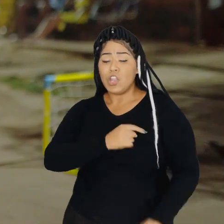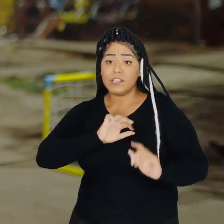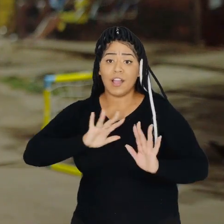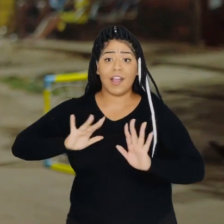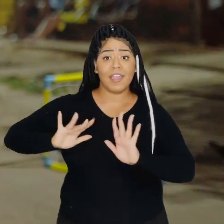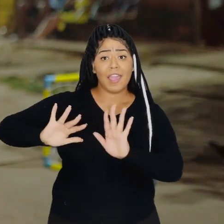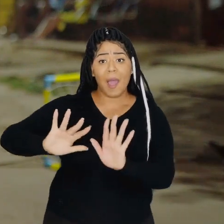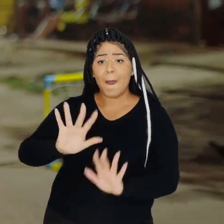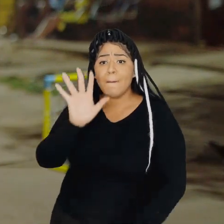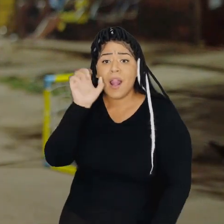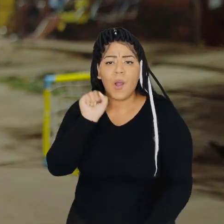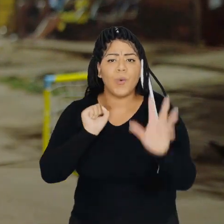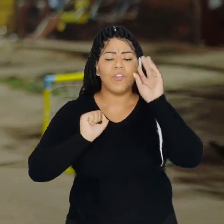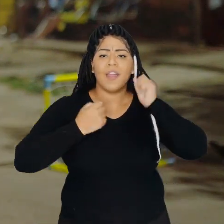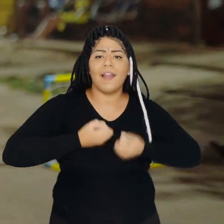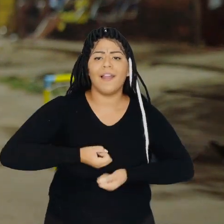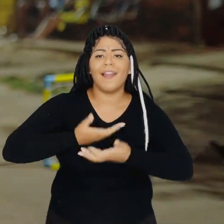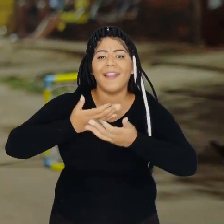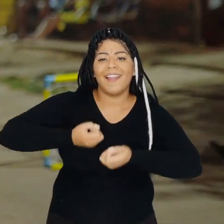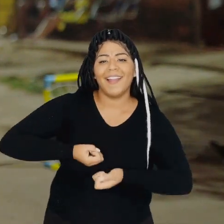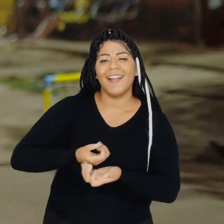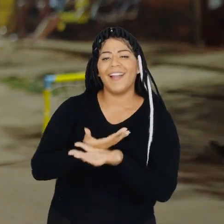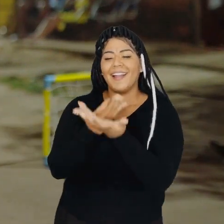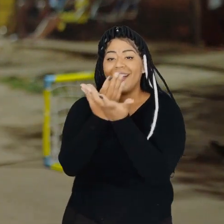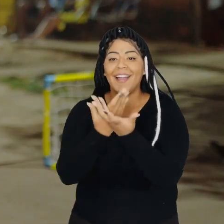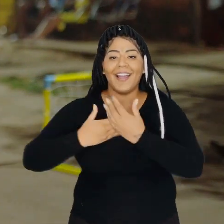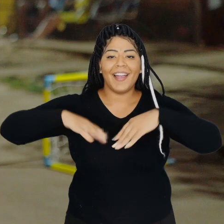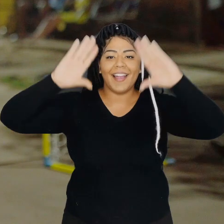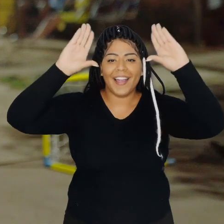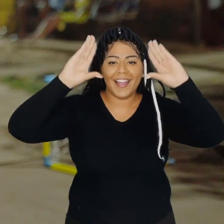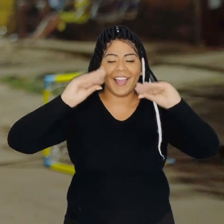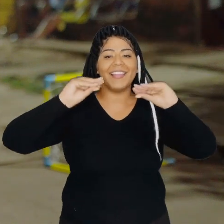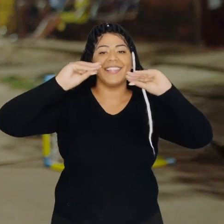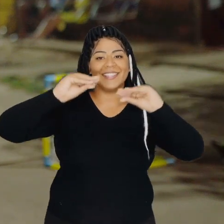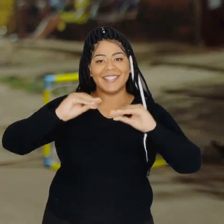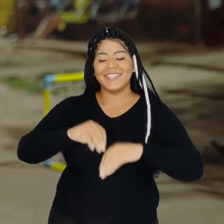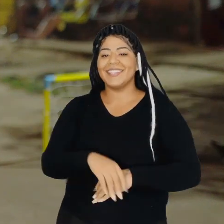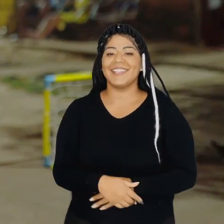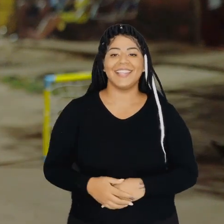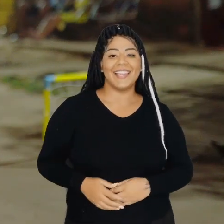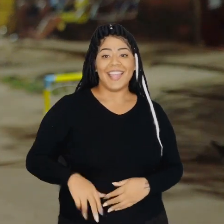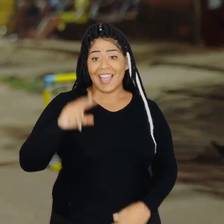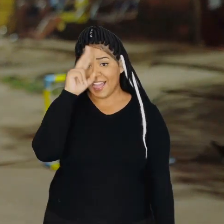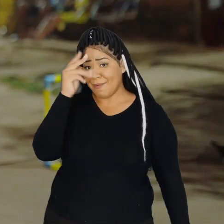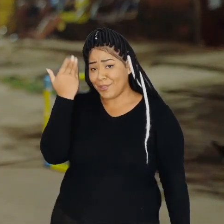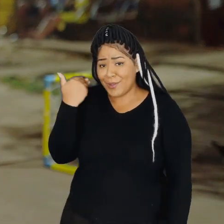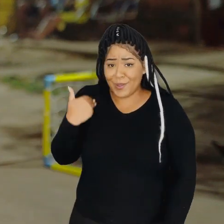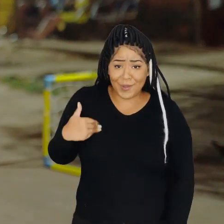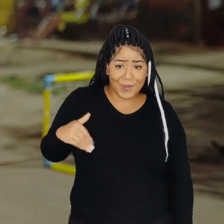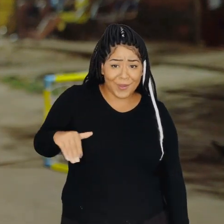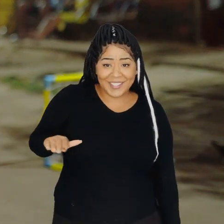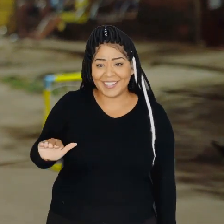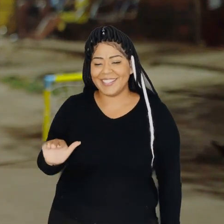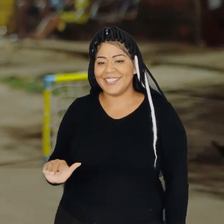cais, das noites, histórias de criança, e no tempo de infância,